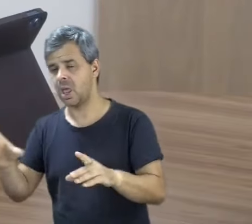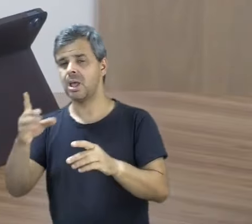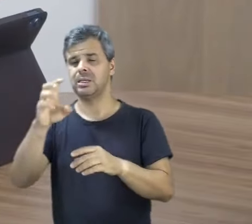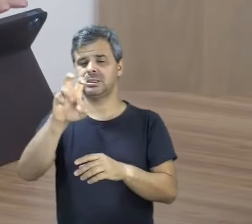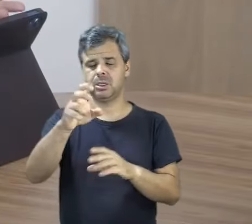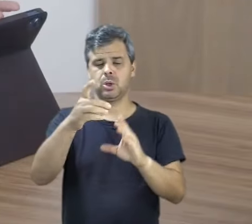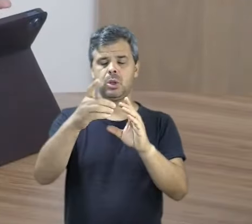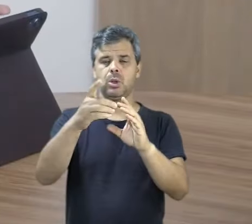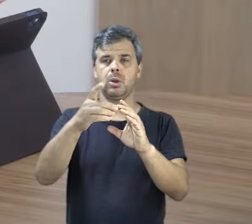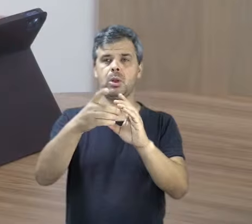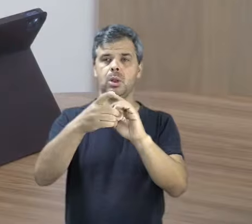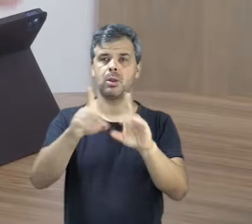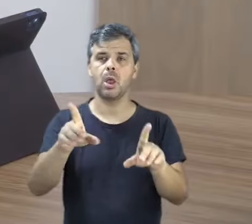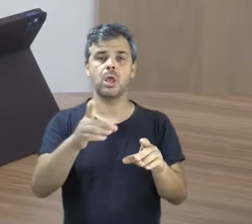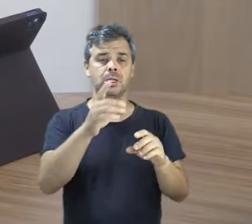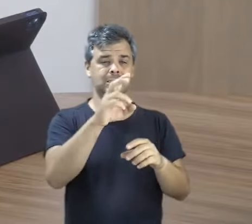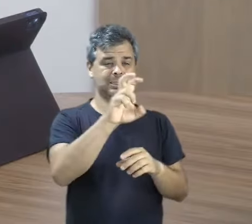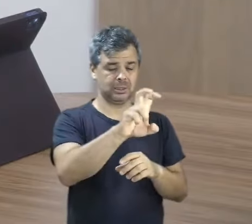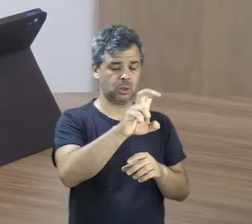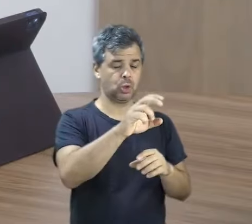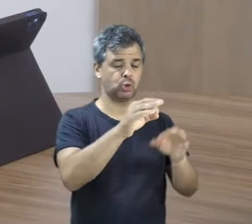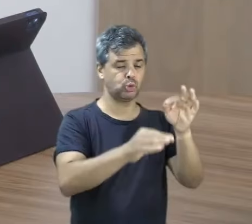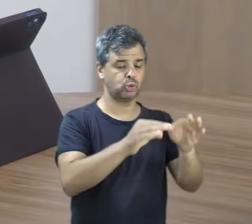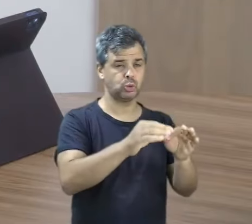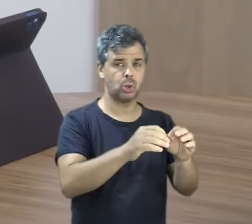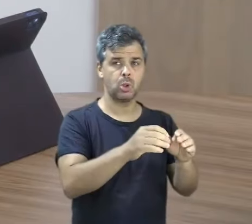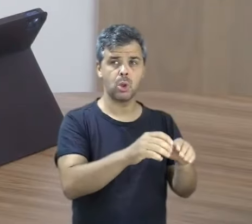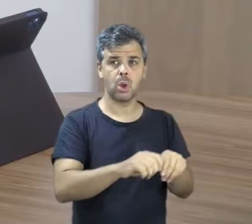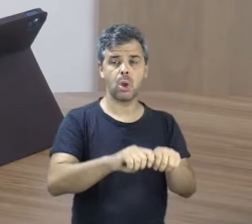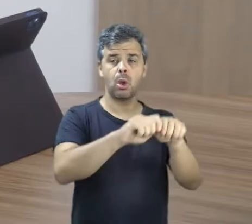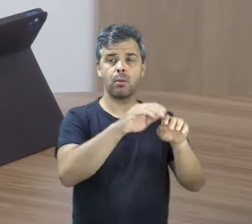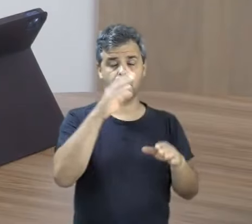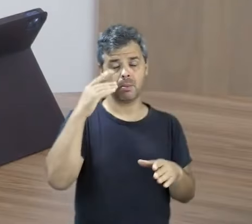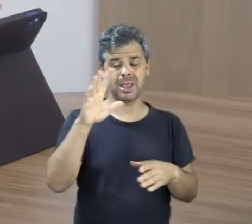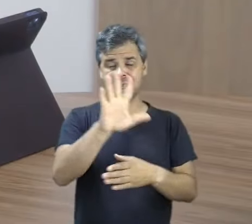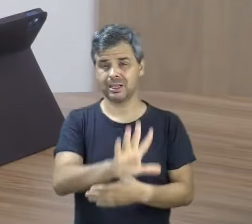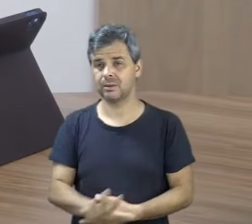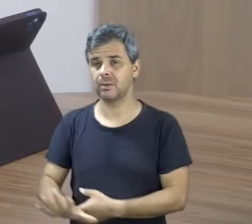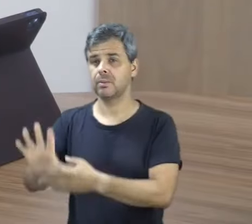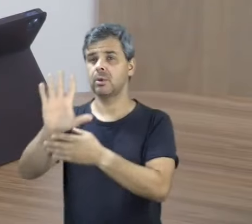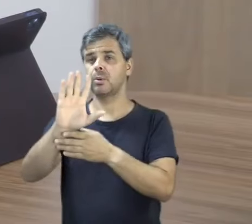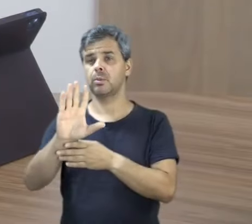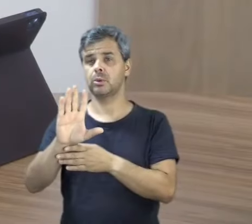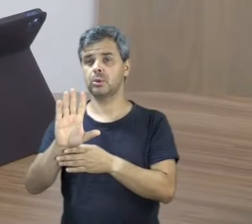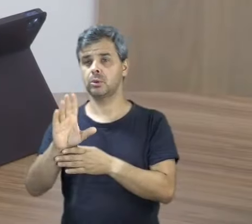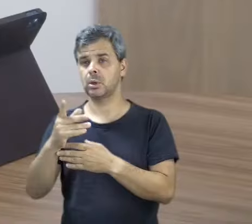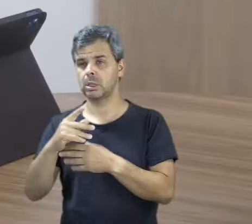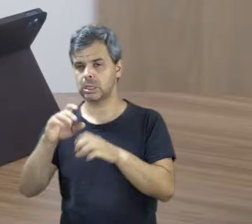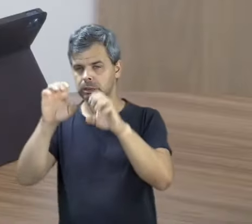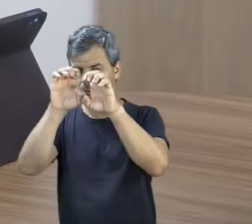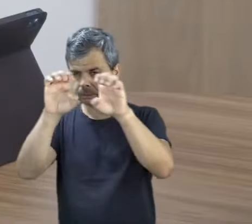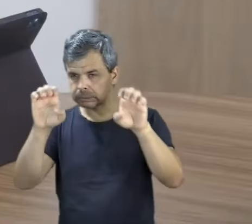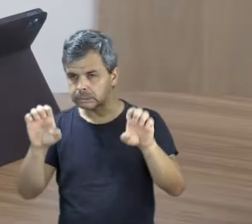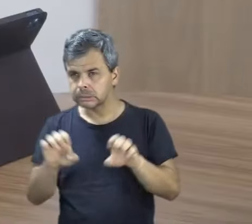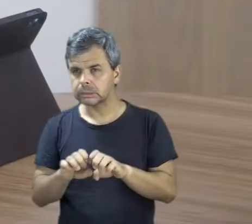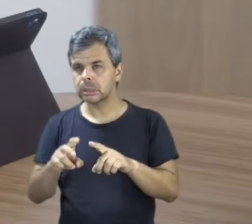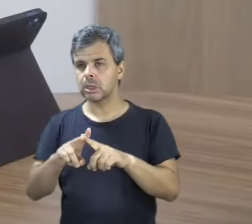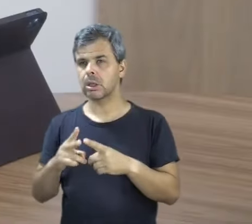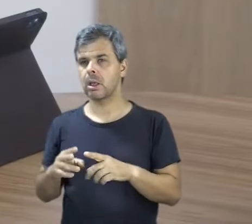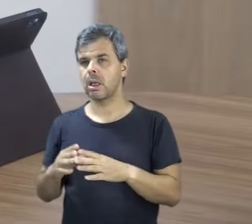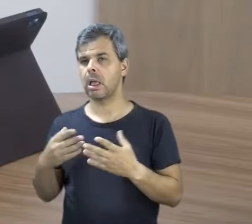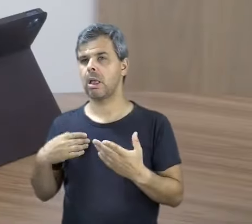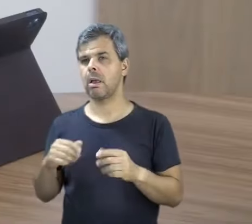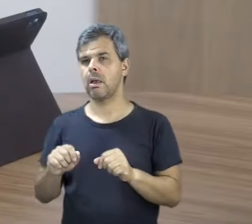reparação, 5 de justiça racial. Então, a gente vem para a etapa nacional, passa por um processo de sistematização, monta